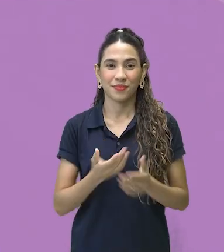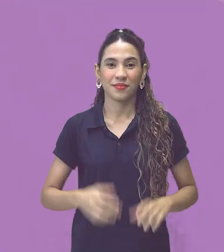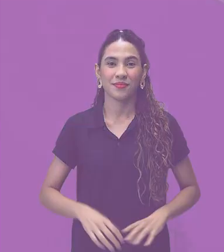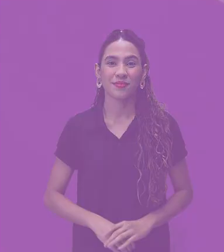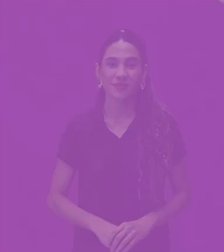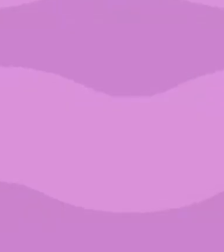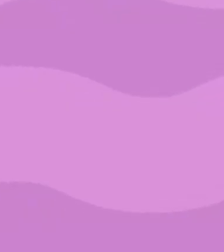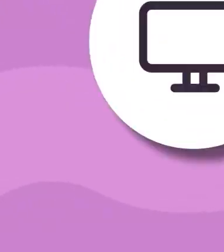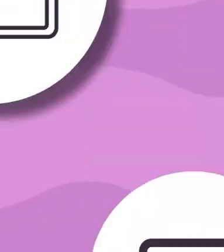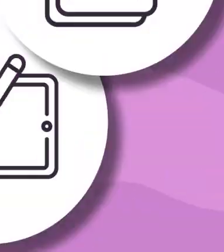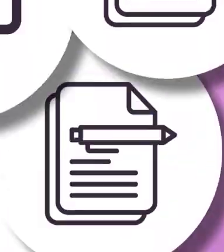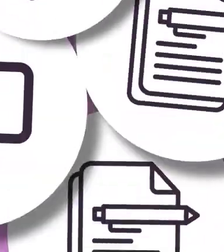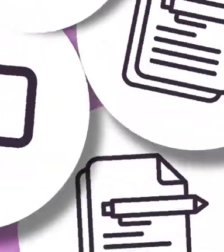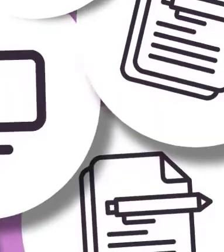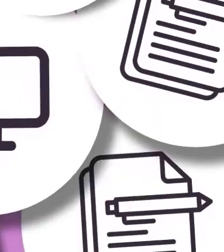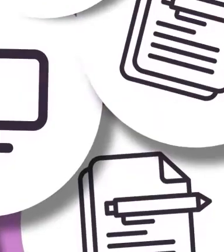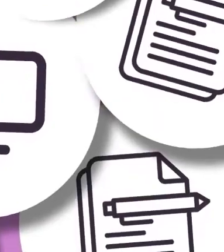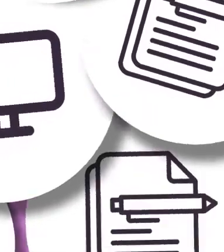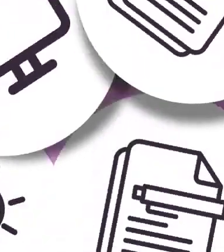aula.